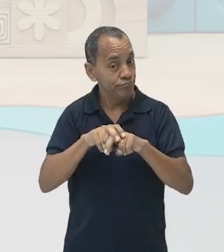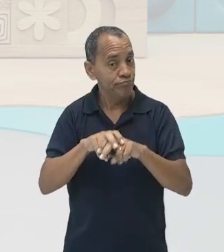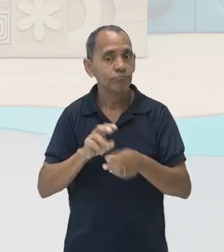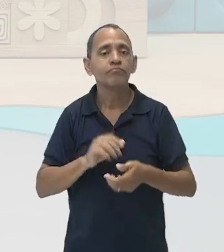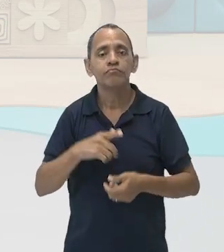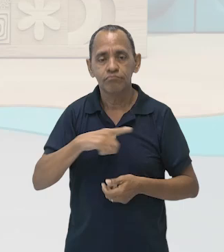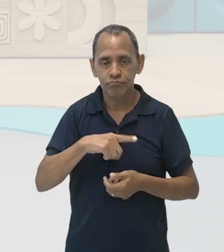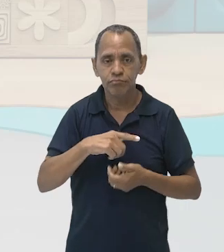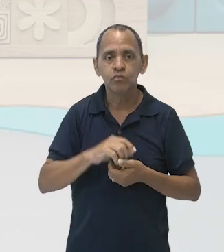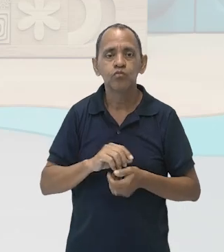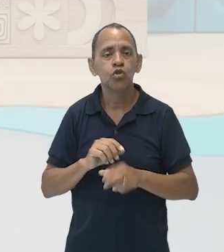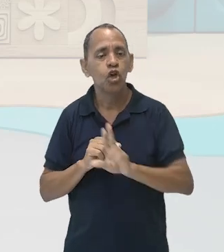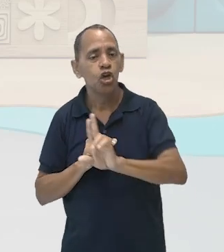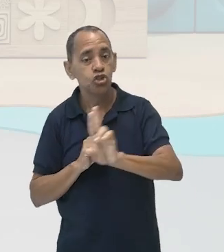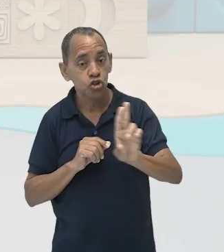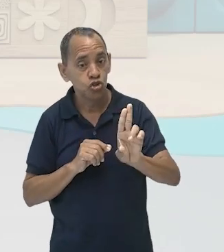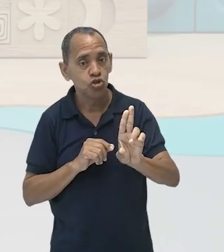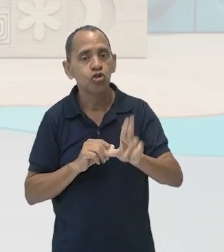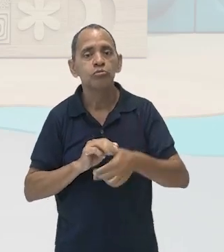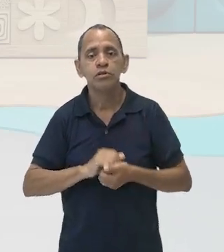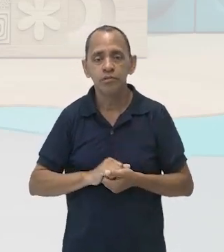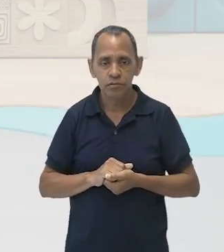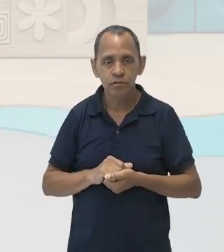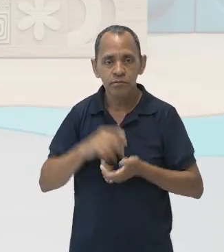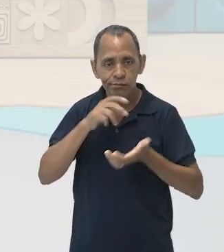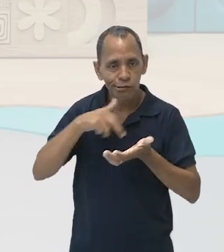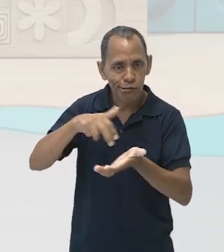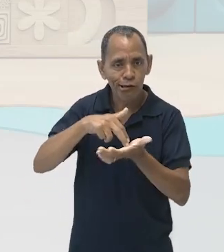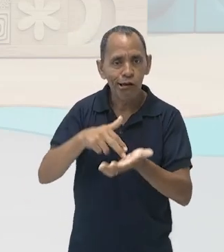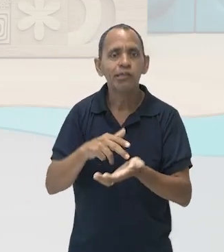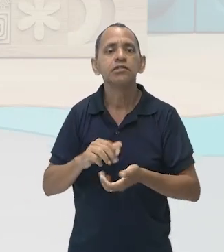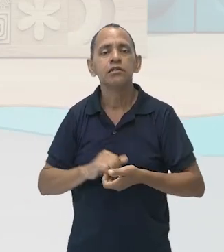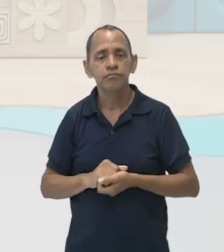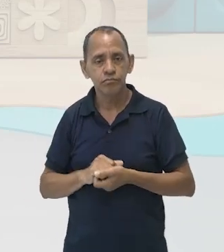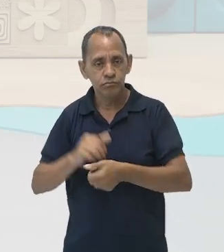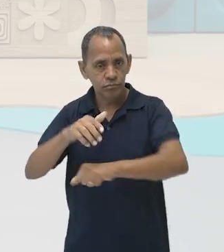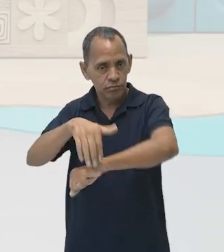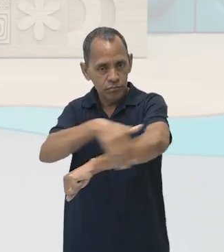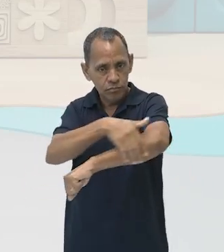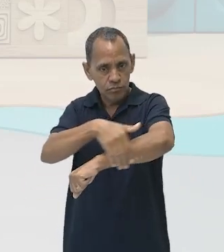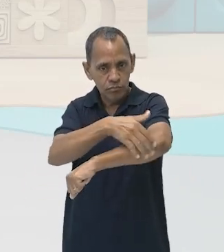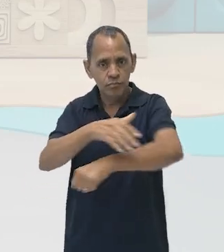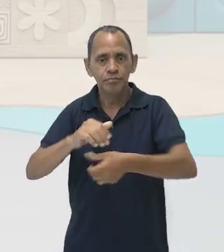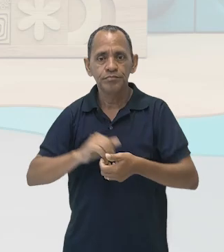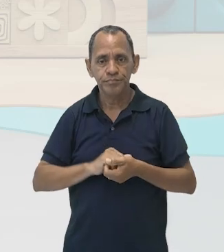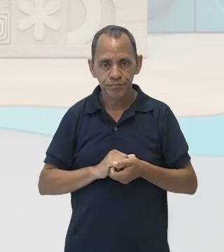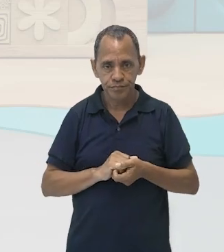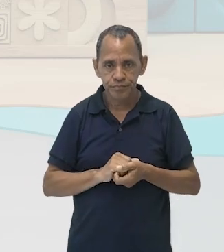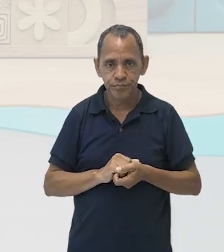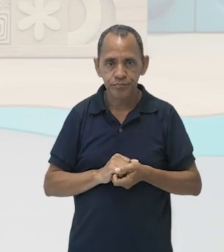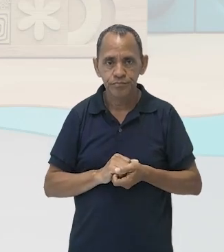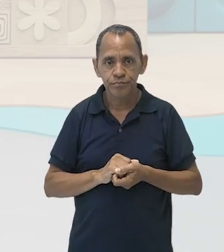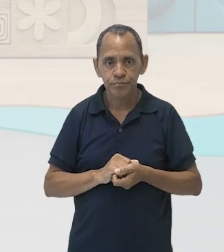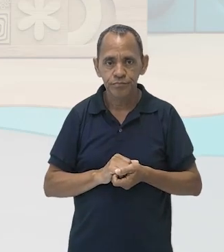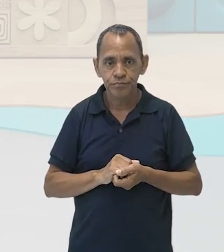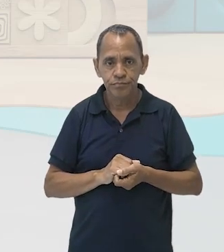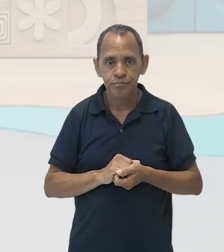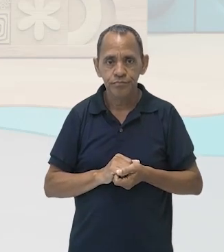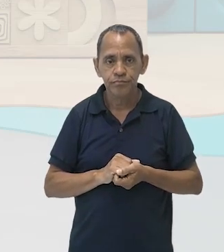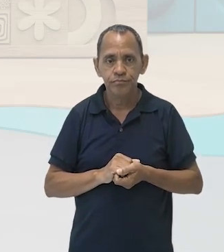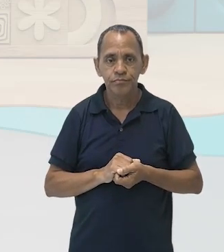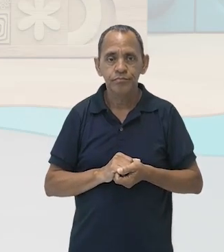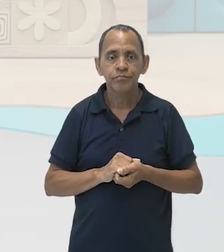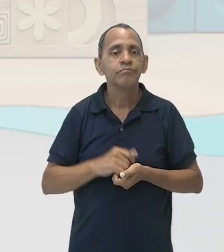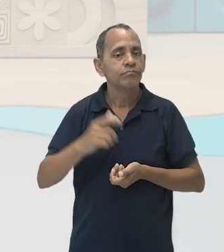a sua nomenclatura para danças de rua. Mas, infelizmente, ainda assim, tem aí